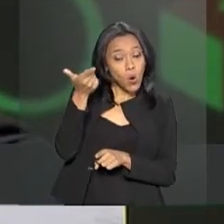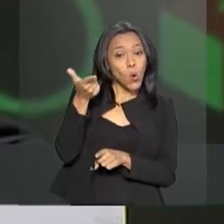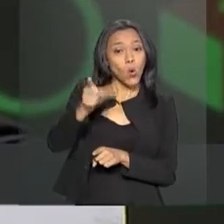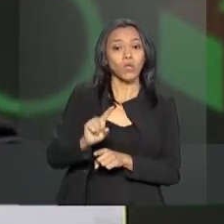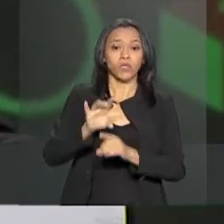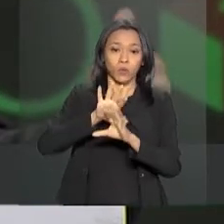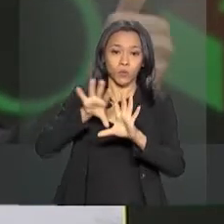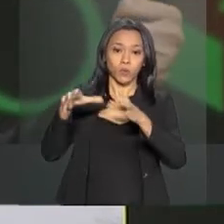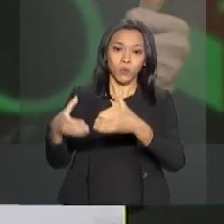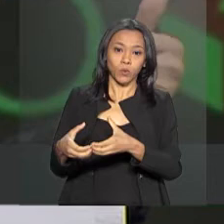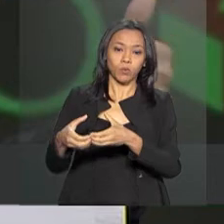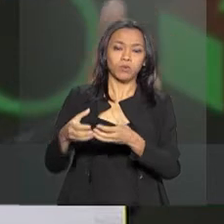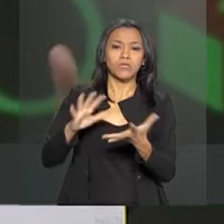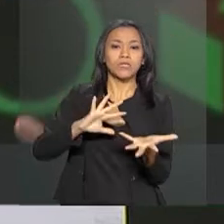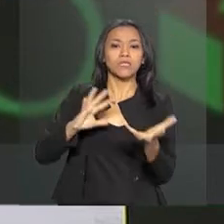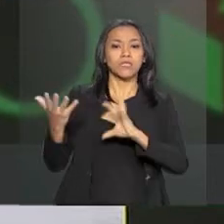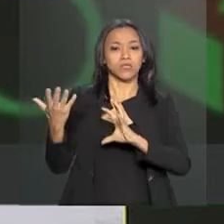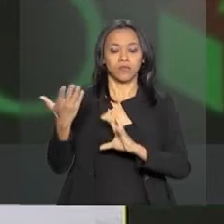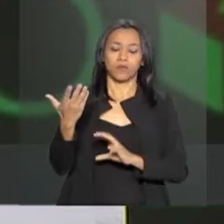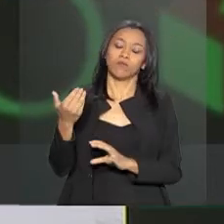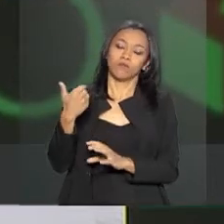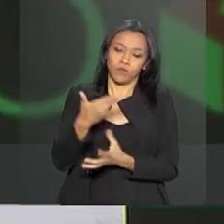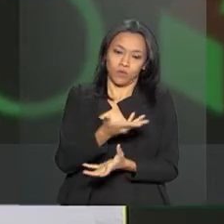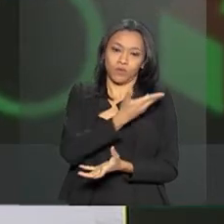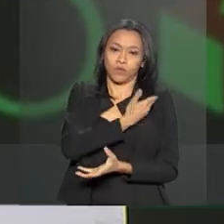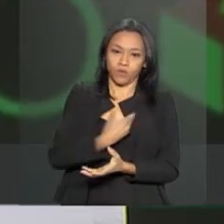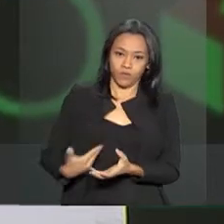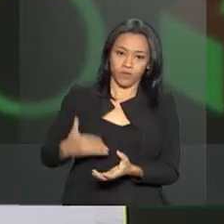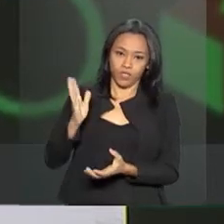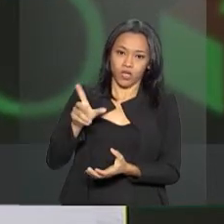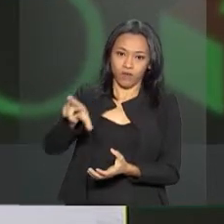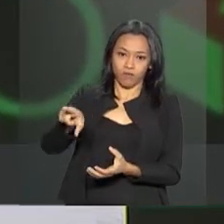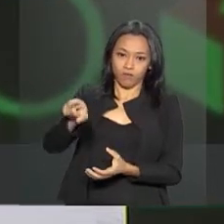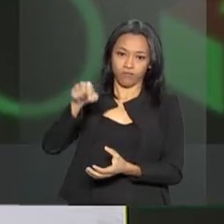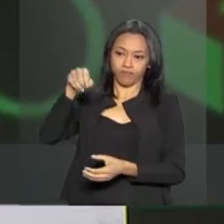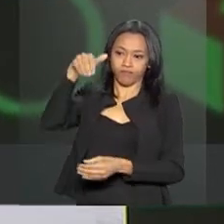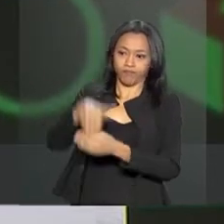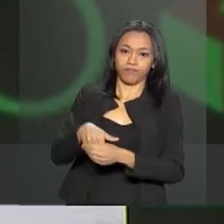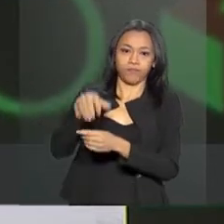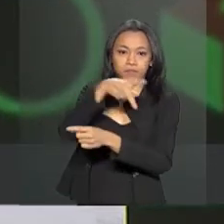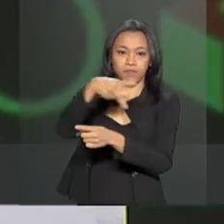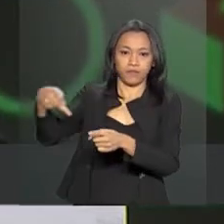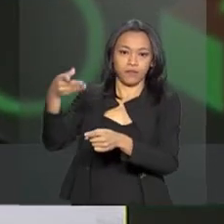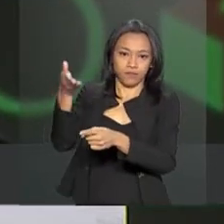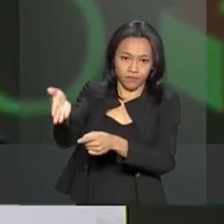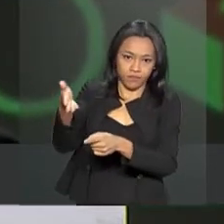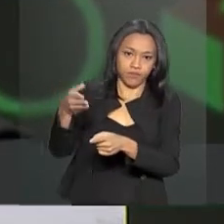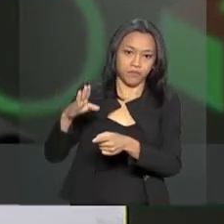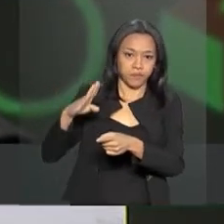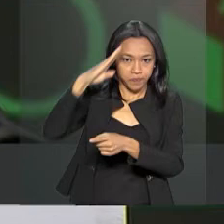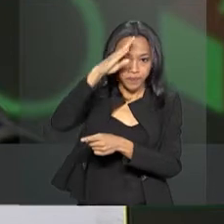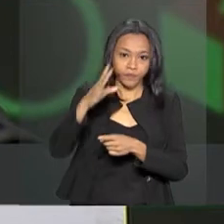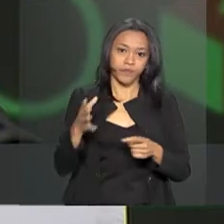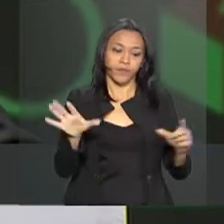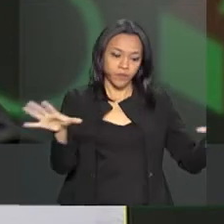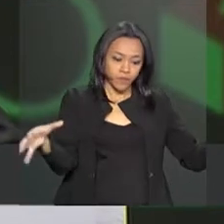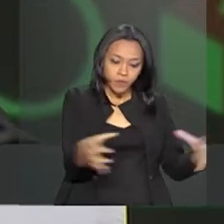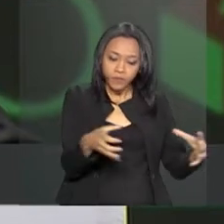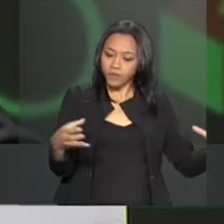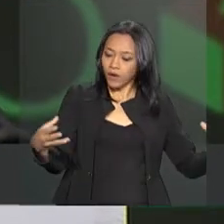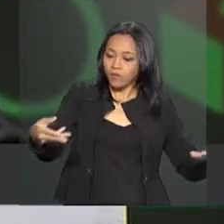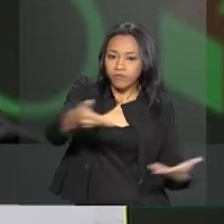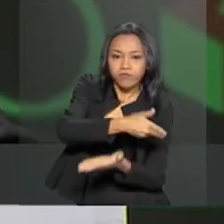quero dizer que eu determinarei a equipe de transição, e eu mesmo usarei minha palavra para